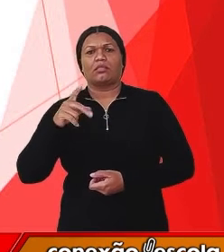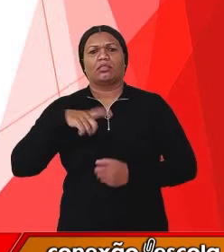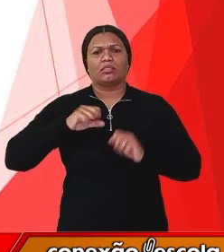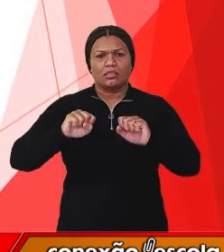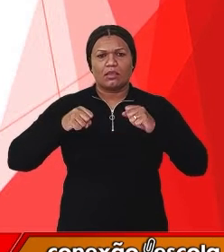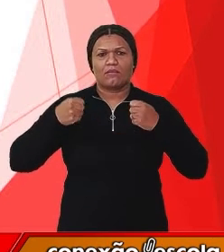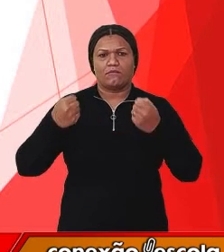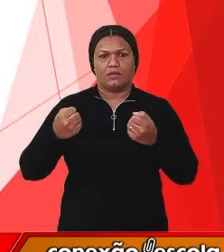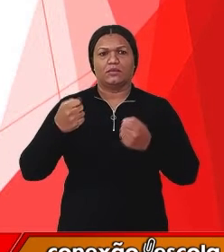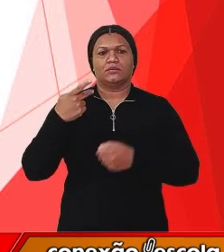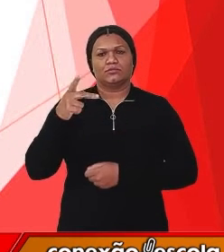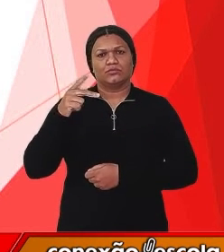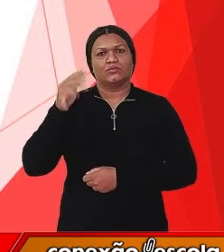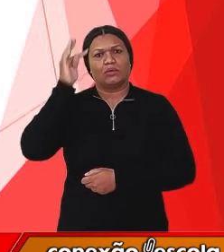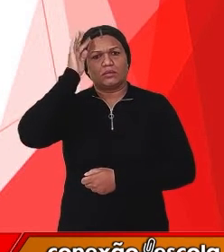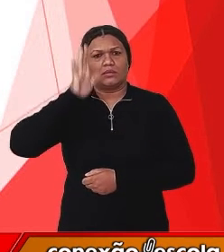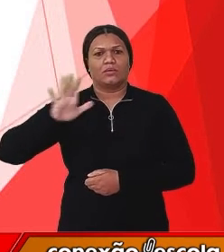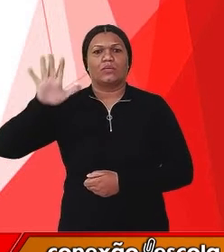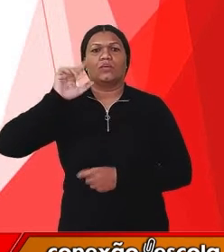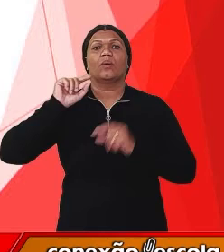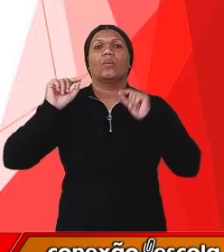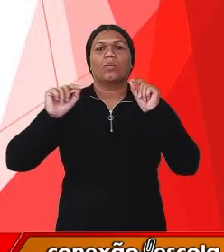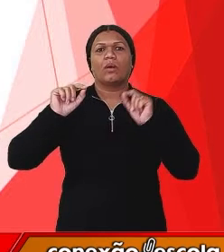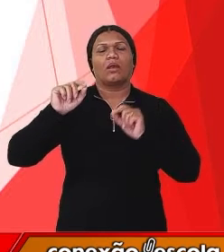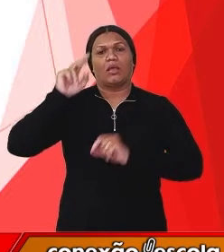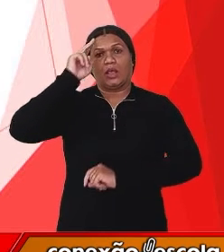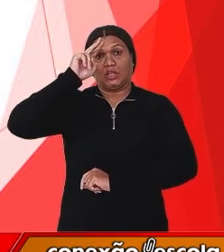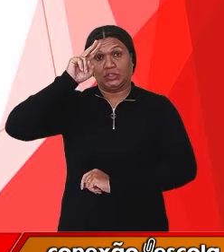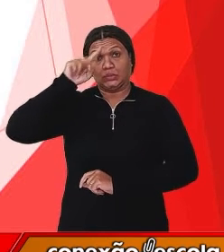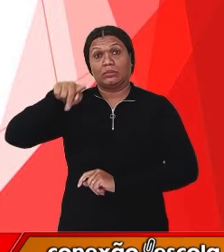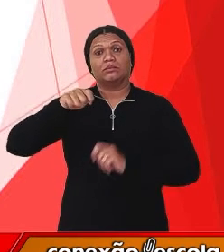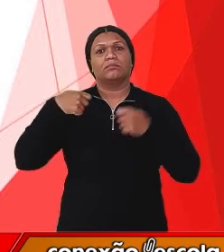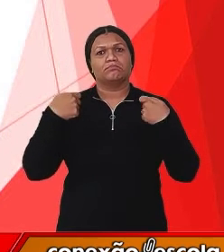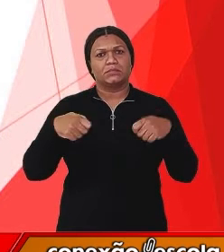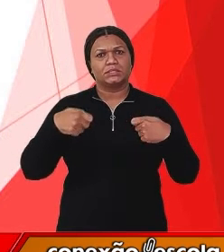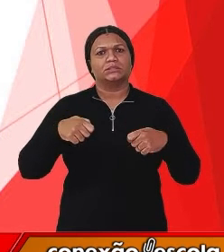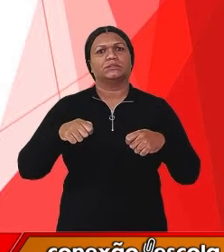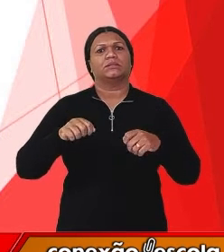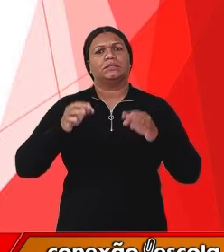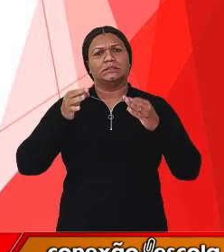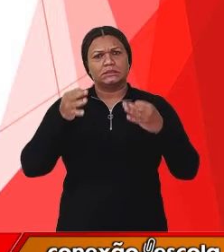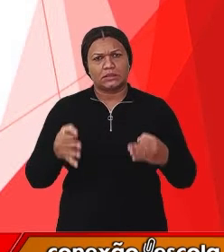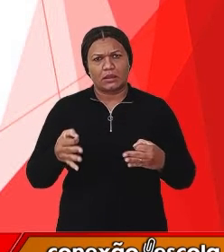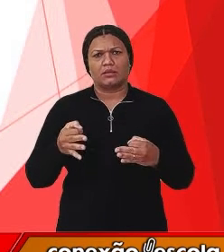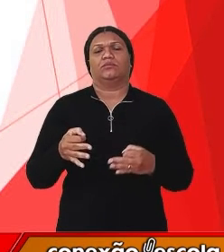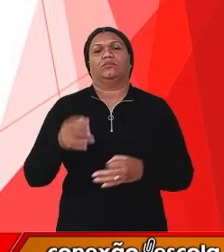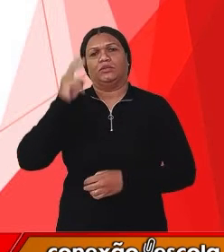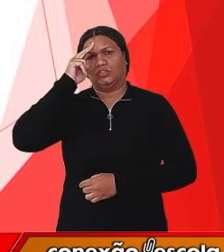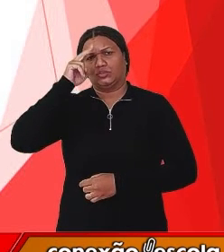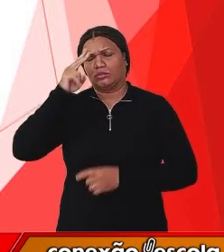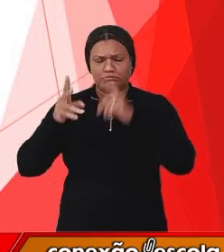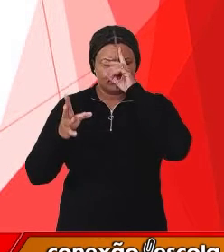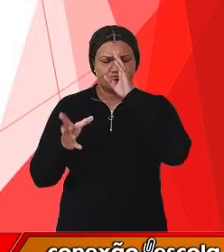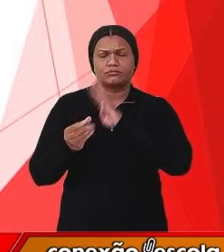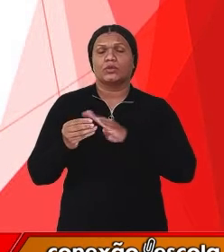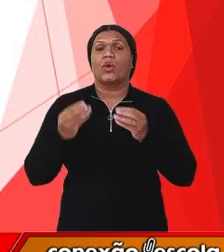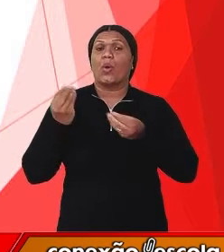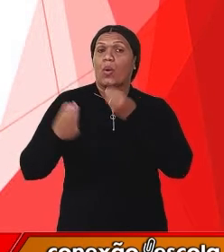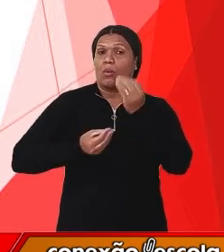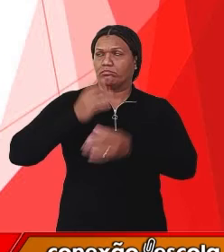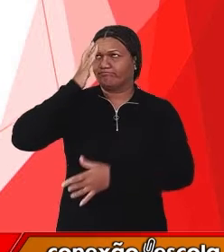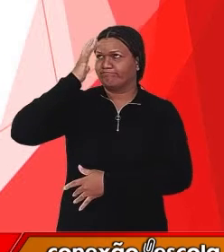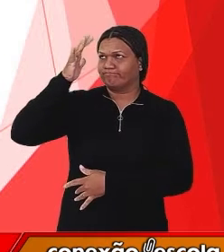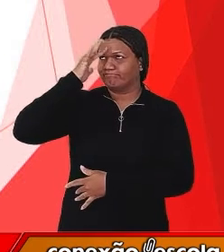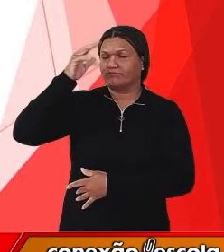de história ele precisa servir para compreender como o pensamento histórico